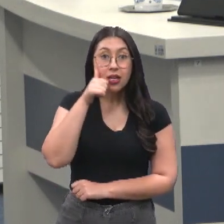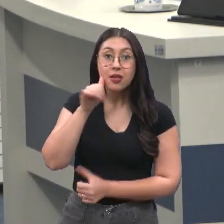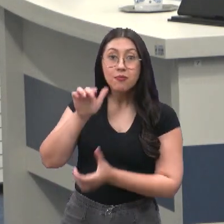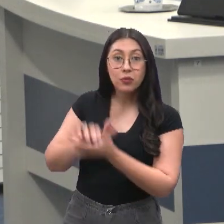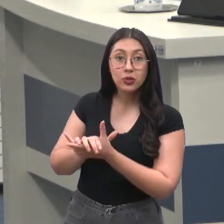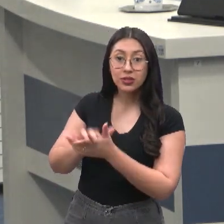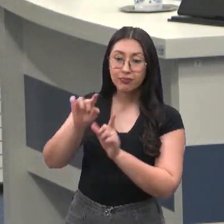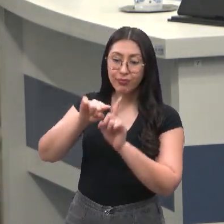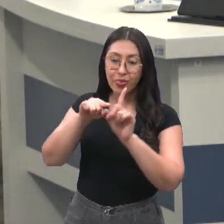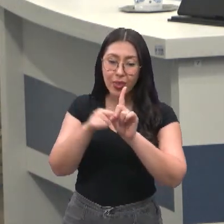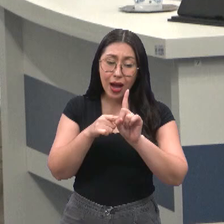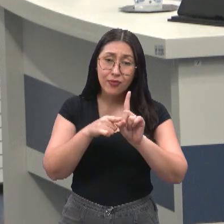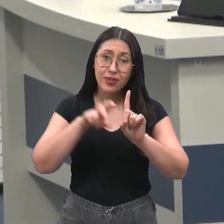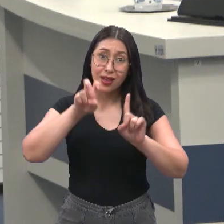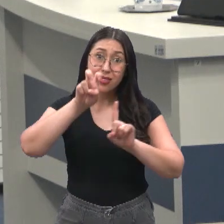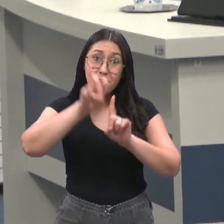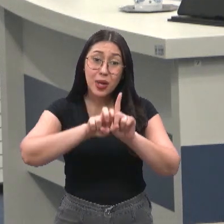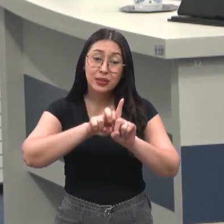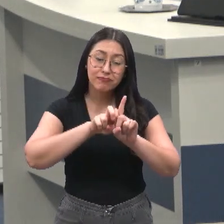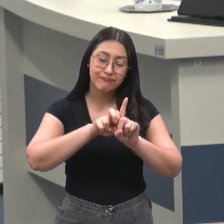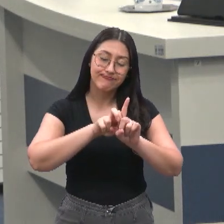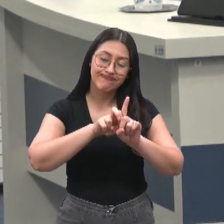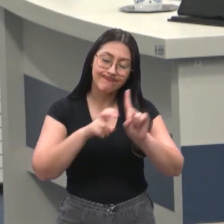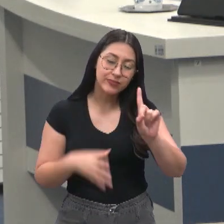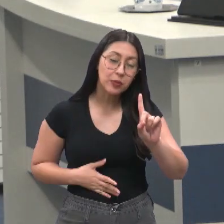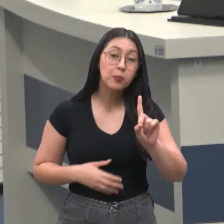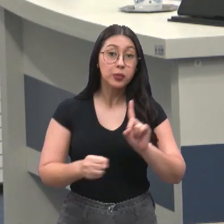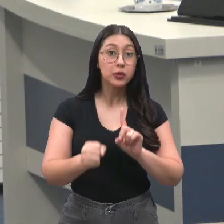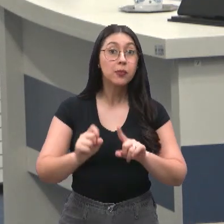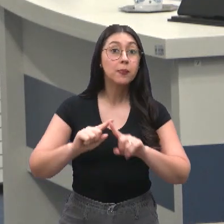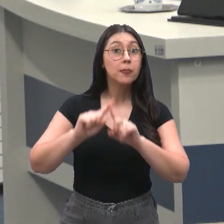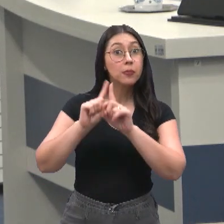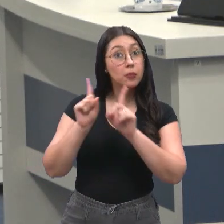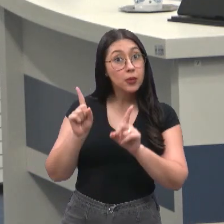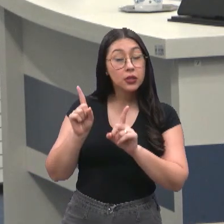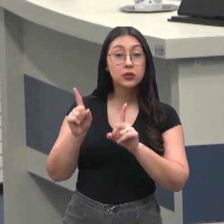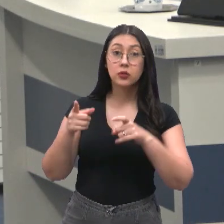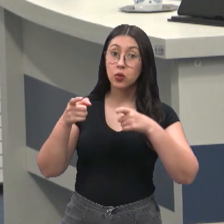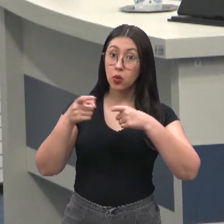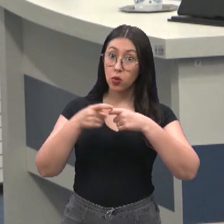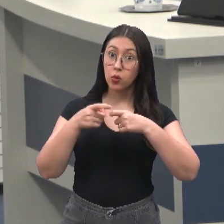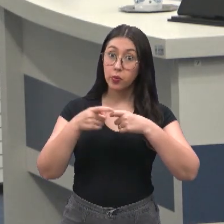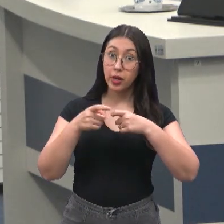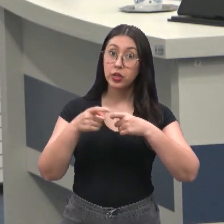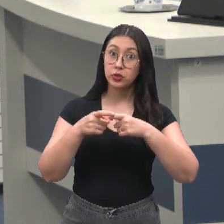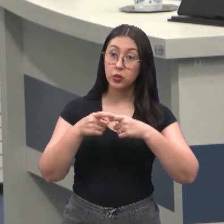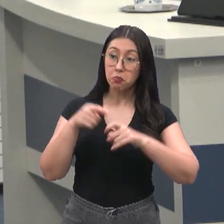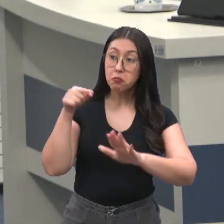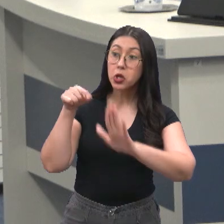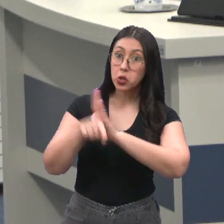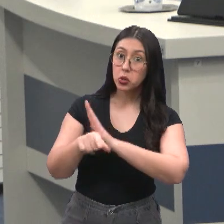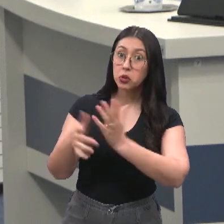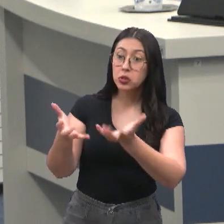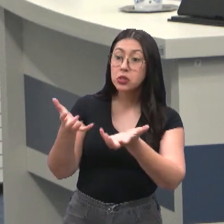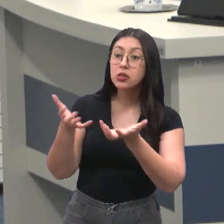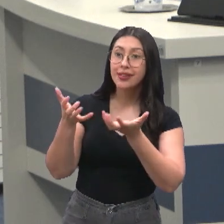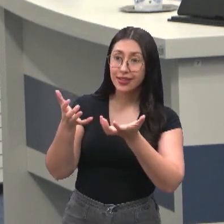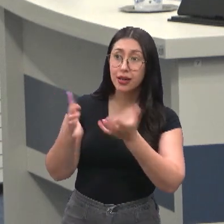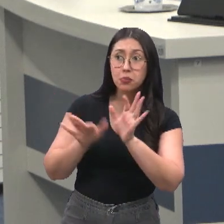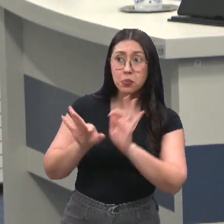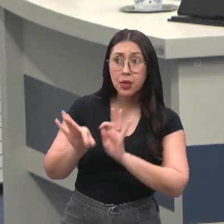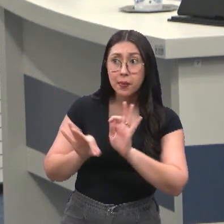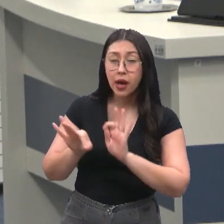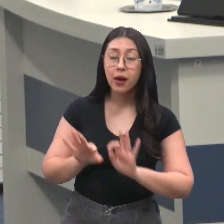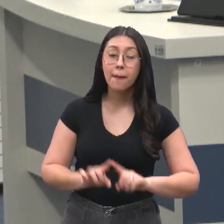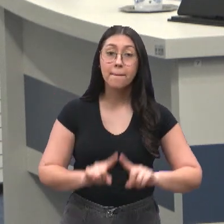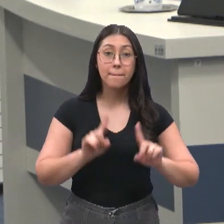bebê. Só que lá no Hospital da Vila a gente teve a opção, né? O médico deu essa opção se a gente queria fazer algum procedimento. Mas é muito